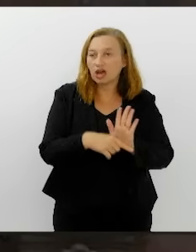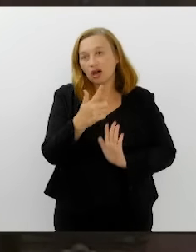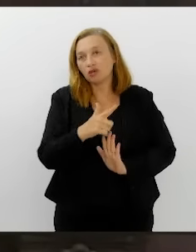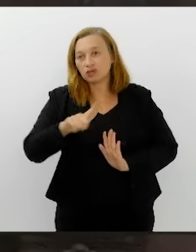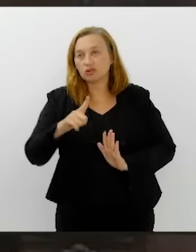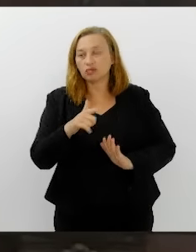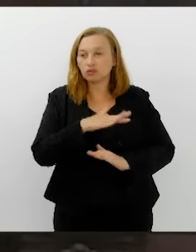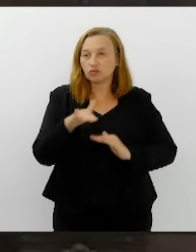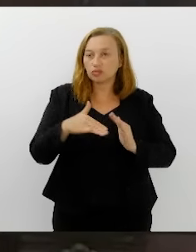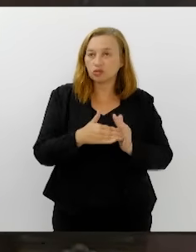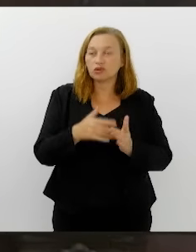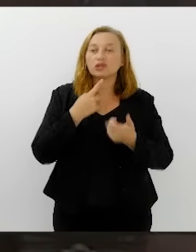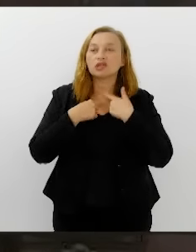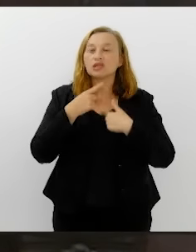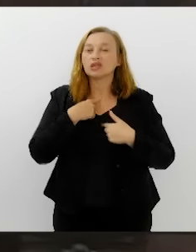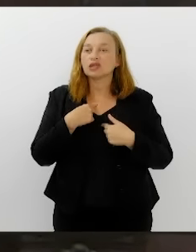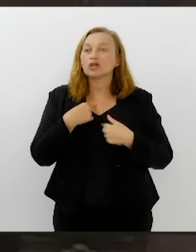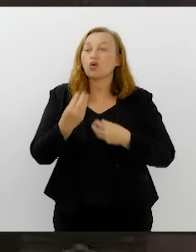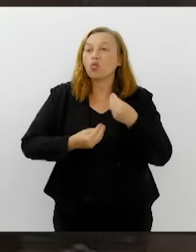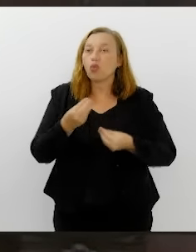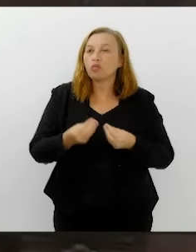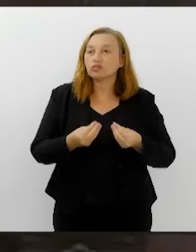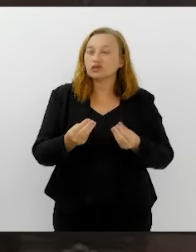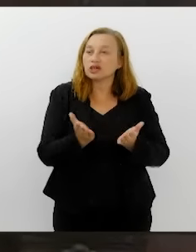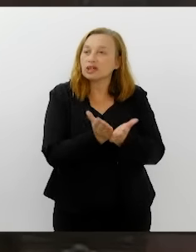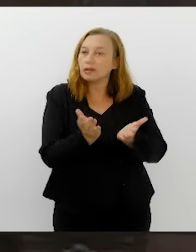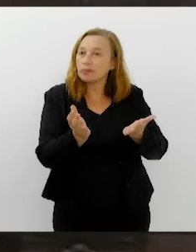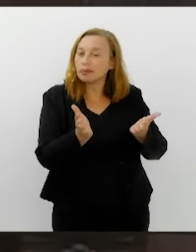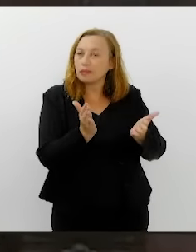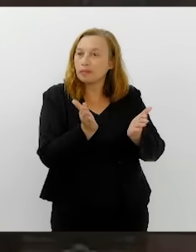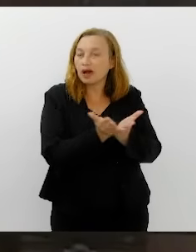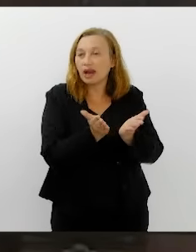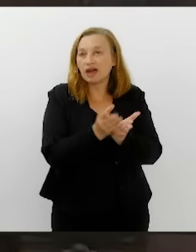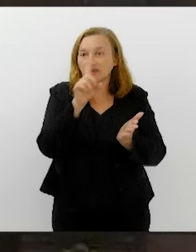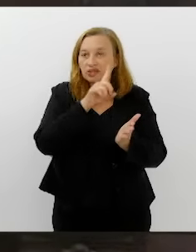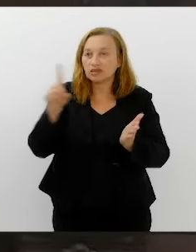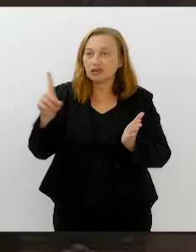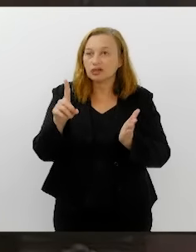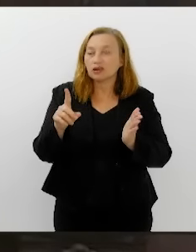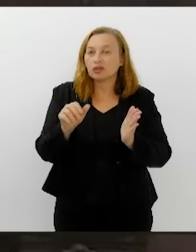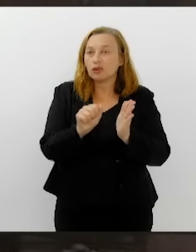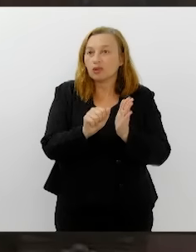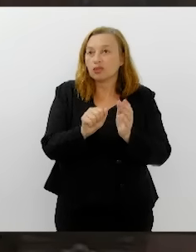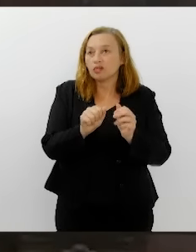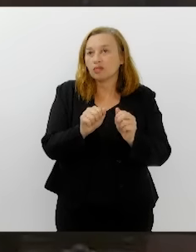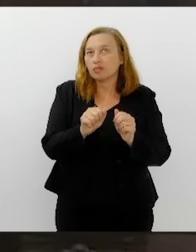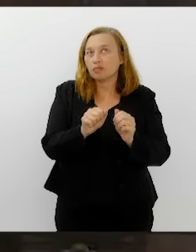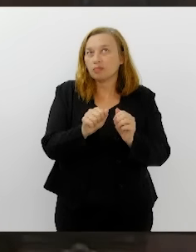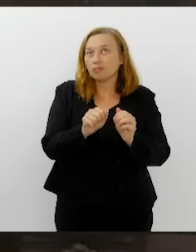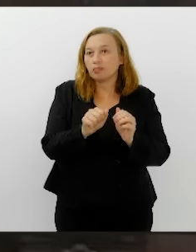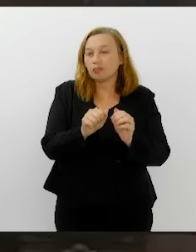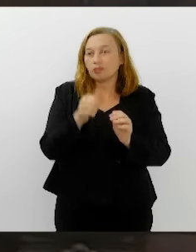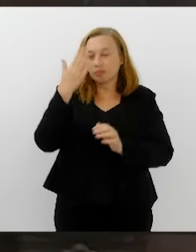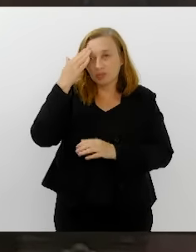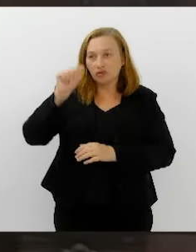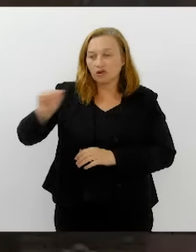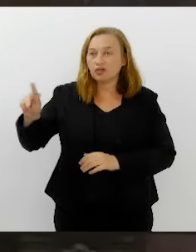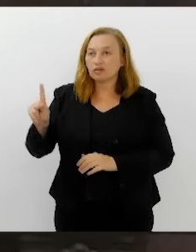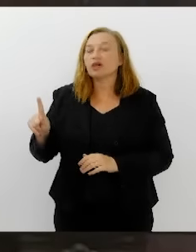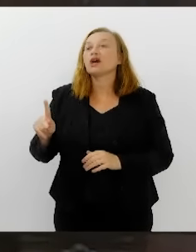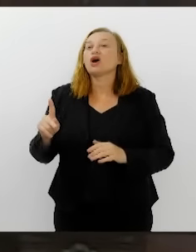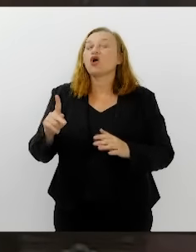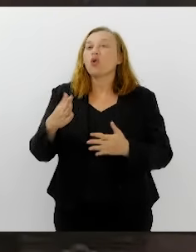ser. Como está escrito no livro de Provérbios, confia ao Senhor as tuas obras e os teus